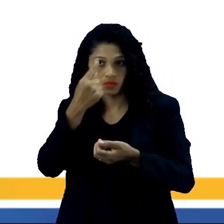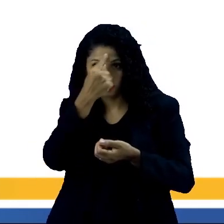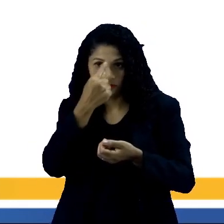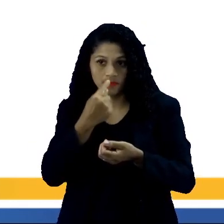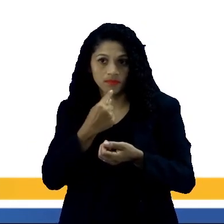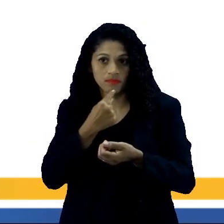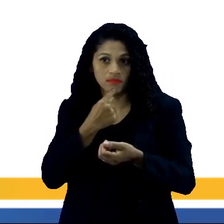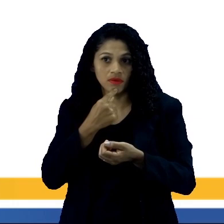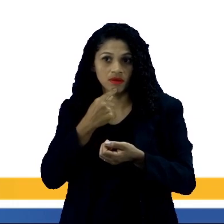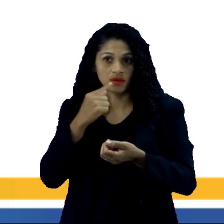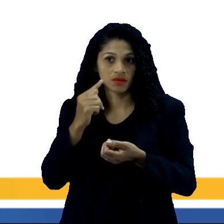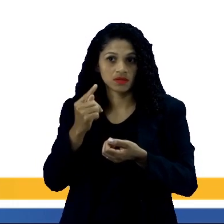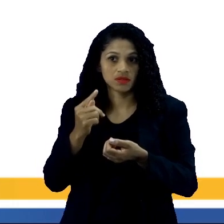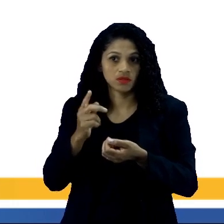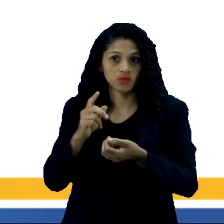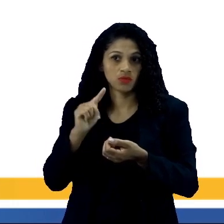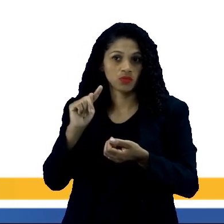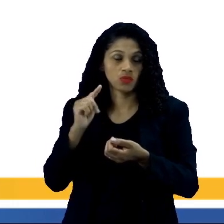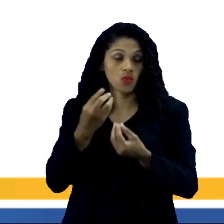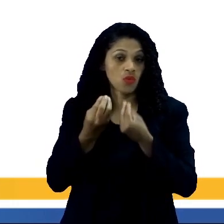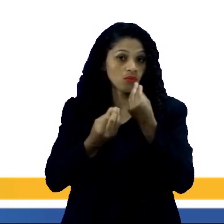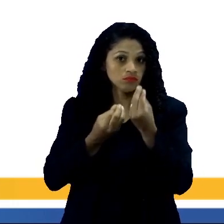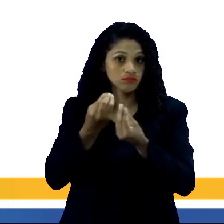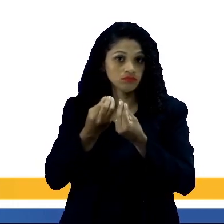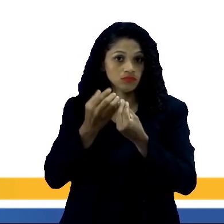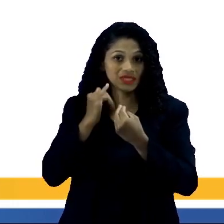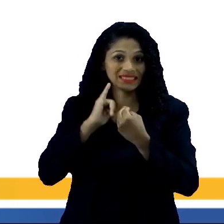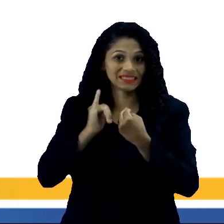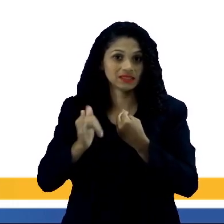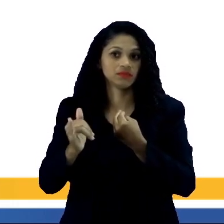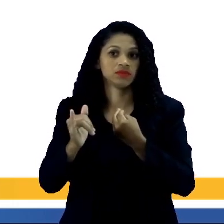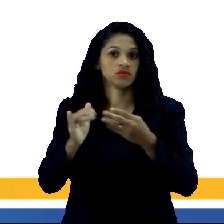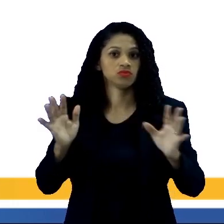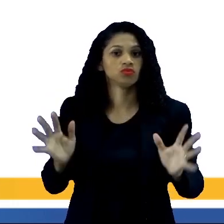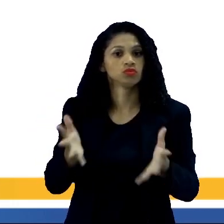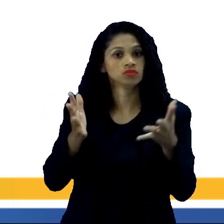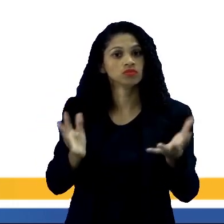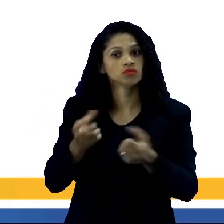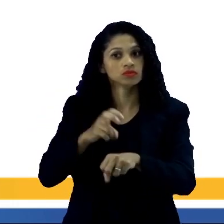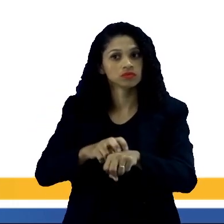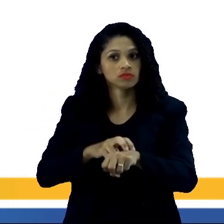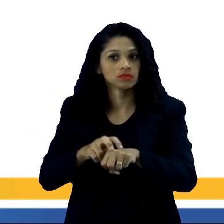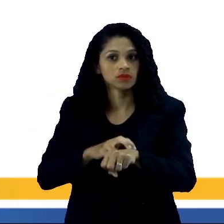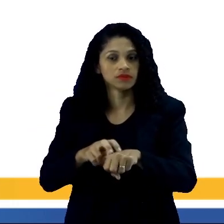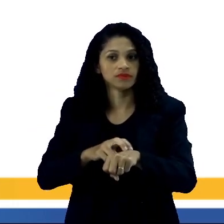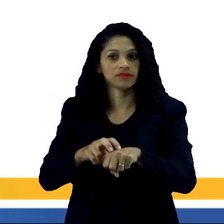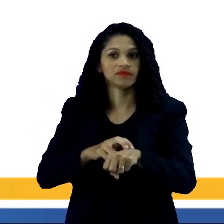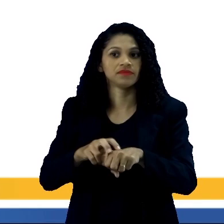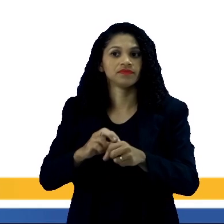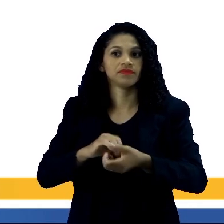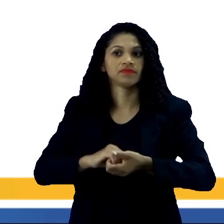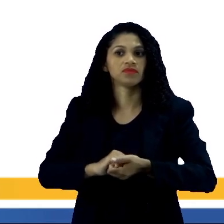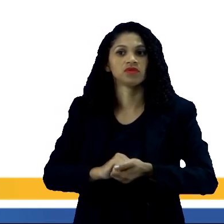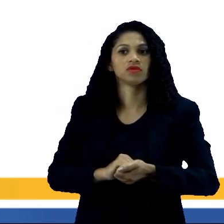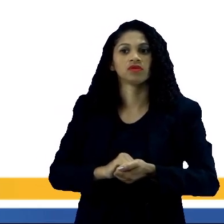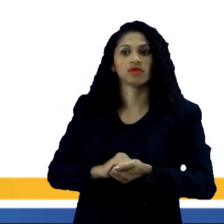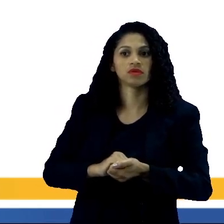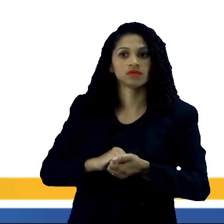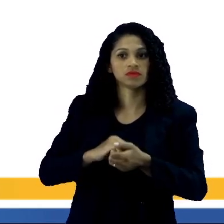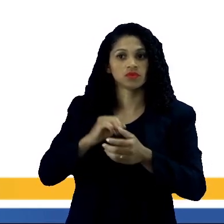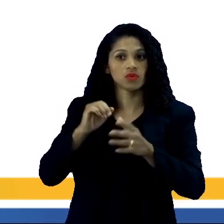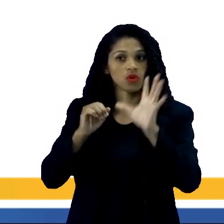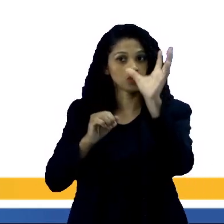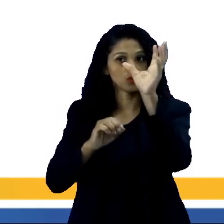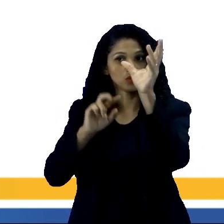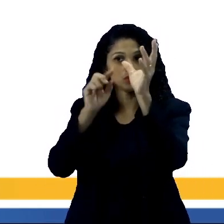GIF, vocês podem observar como que é a transmissão do impulso nervoso. Dos dendritos, vai passar para o corpo celular,